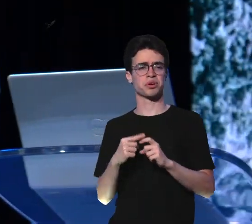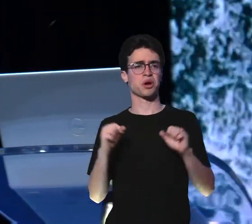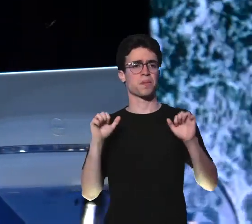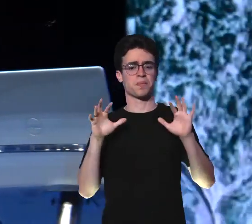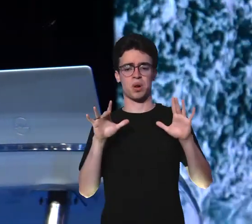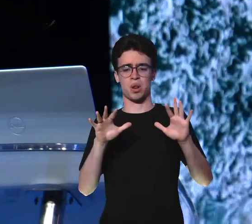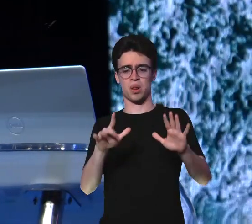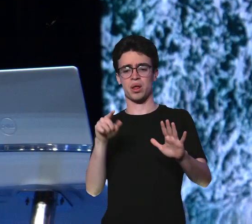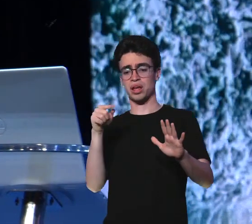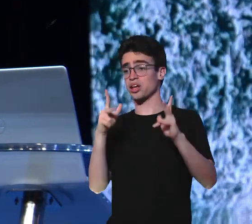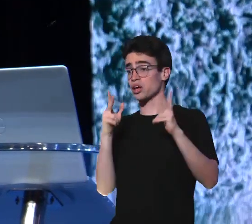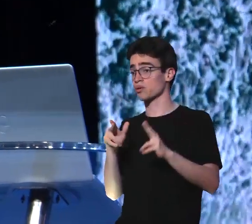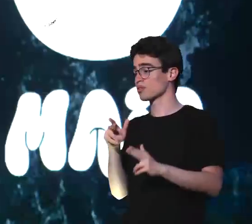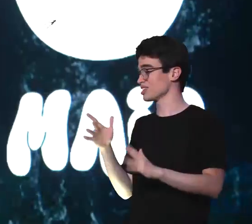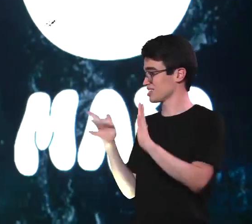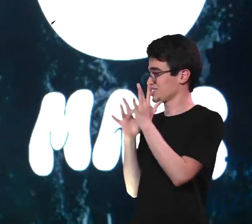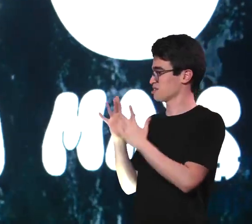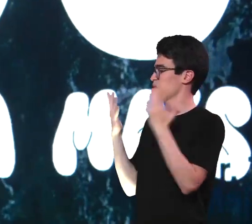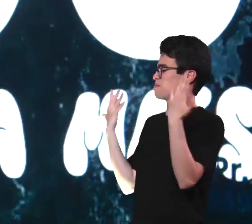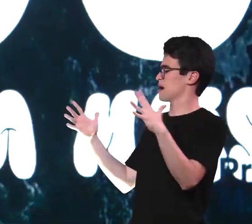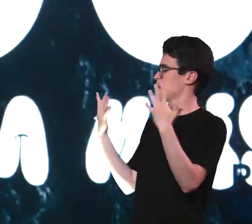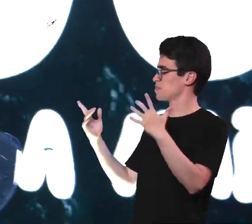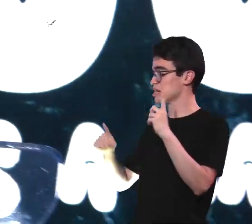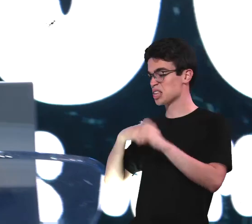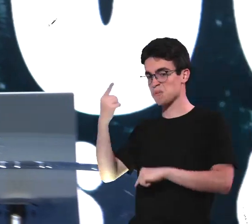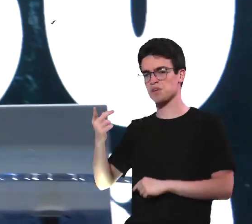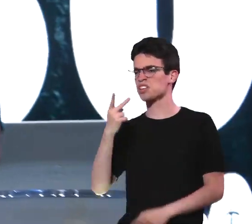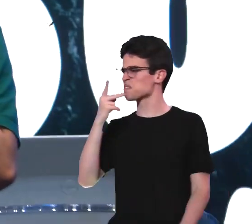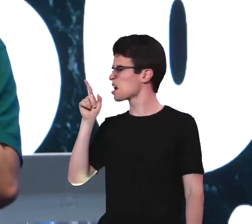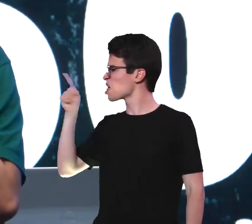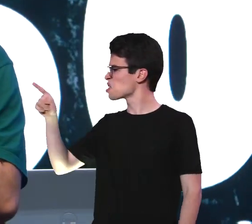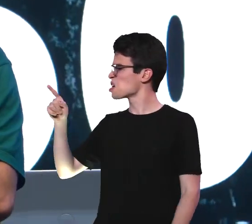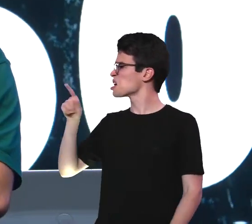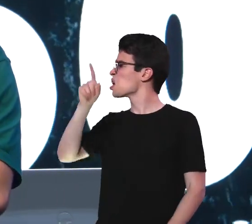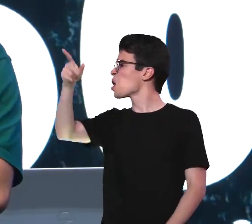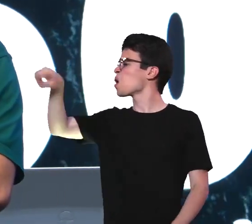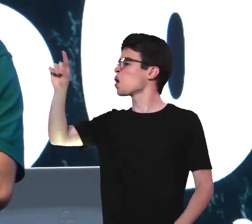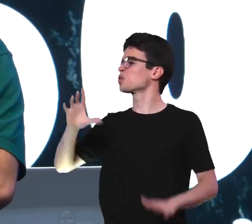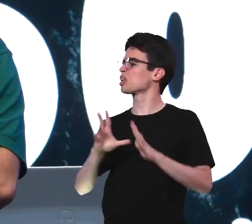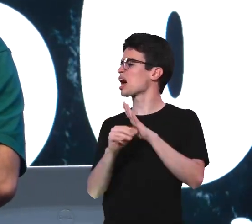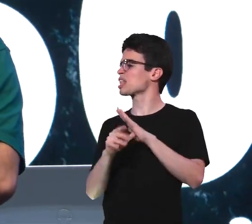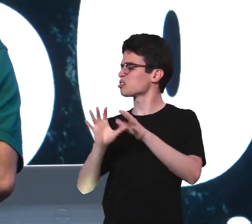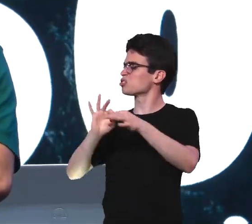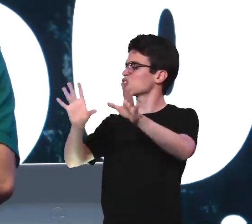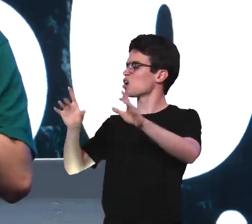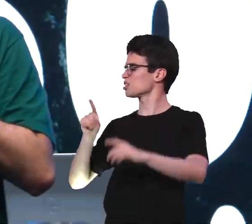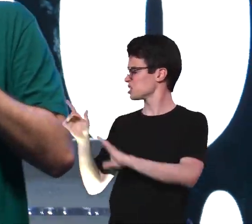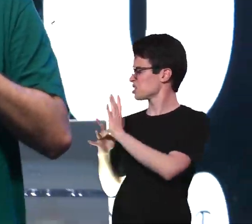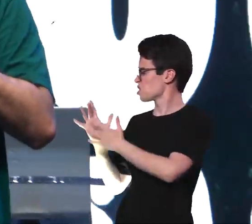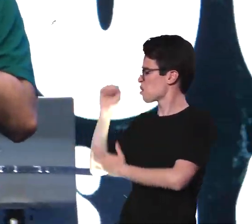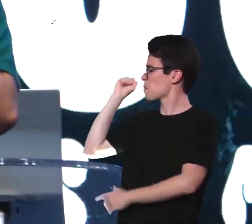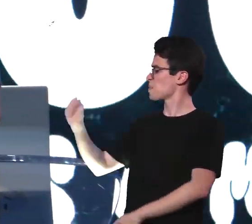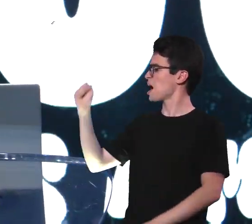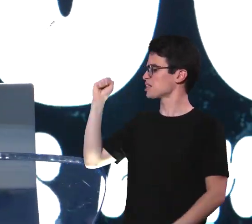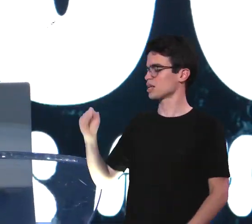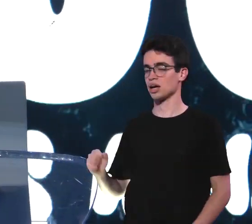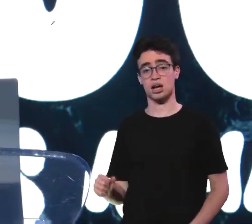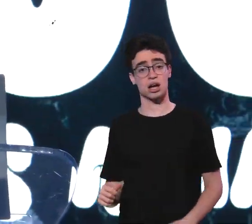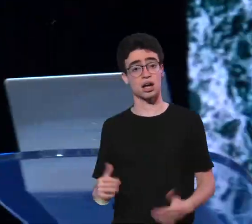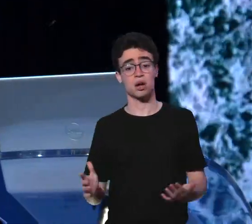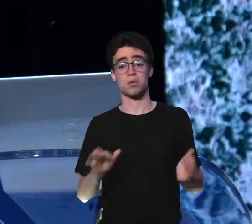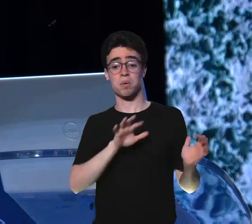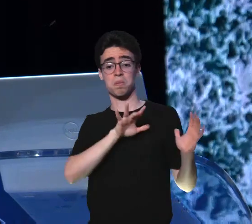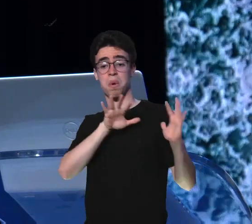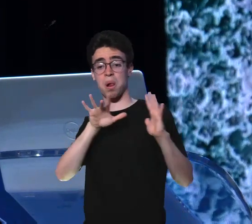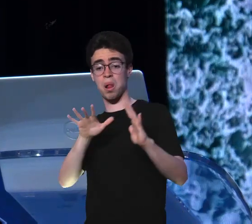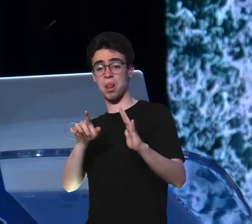que aplaudia Jesus, foi a mesma que gritou, solta Barrabás e crucifica Jesus. E a Bíblia diz que a multidão ali nem